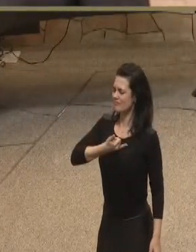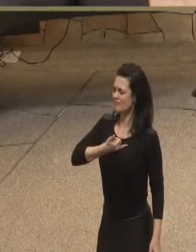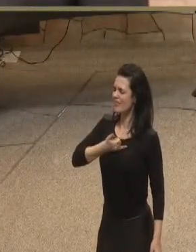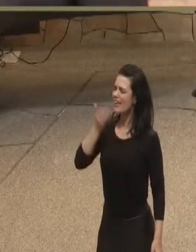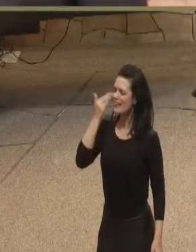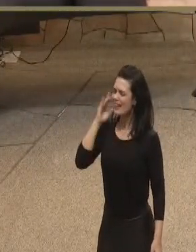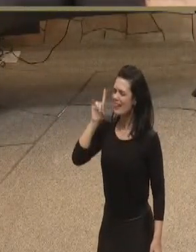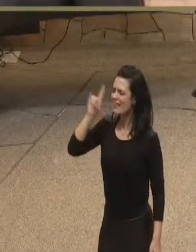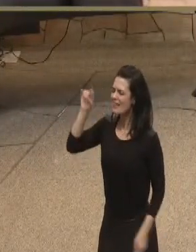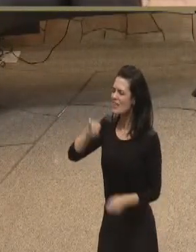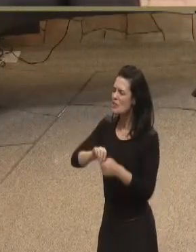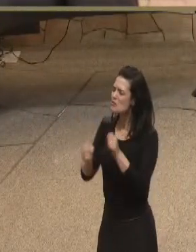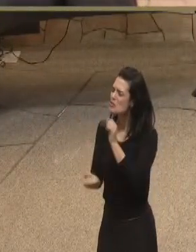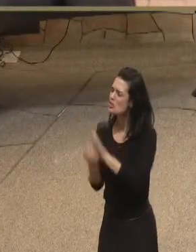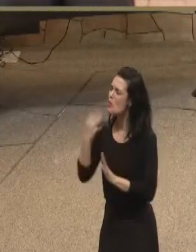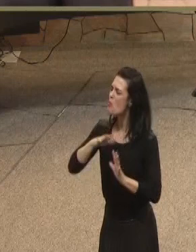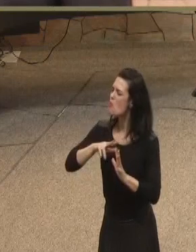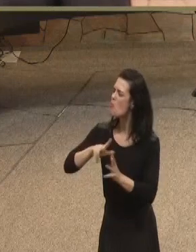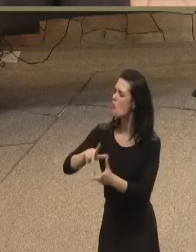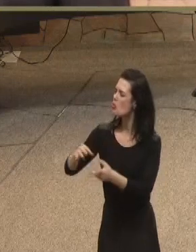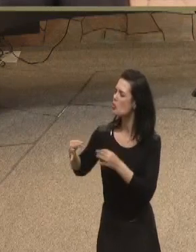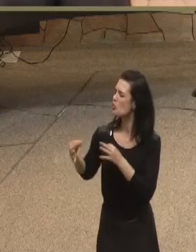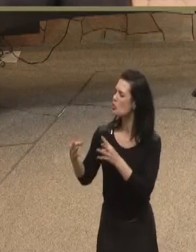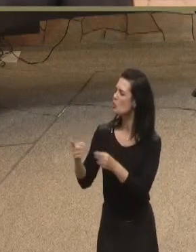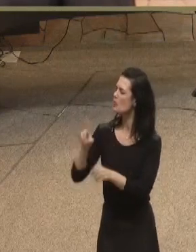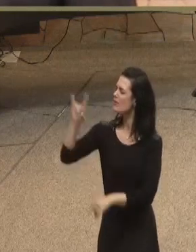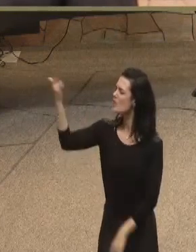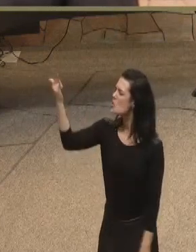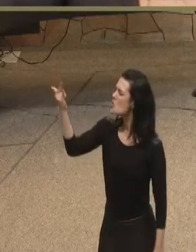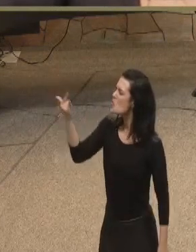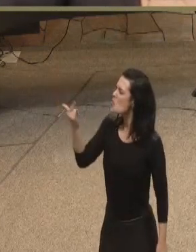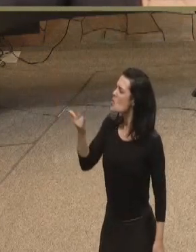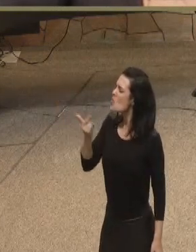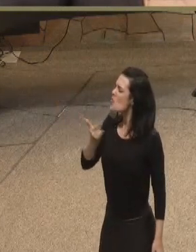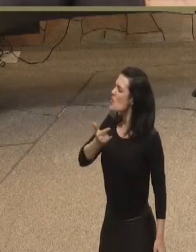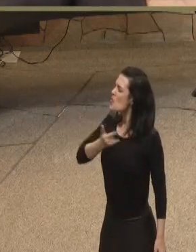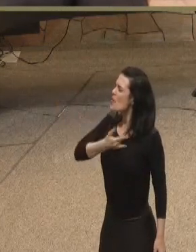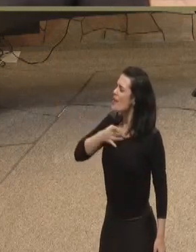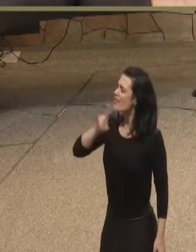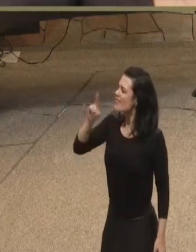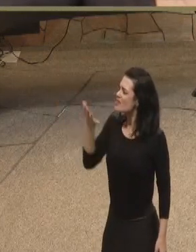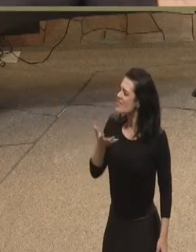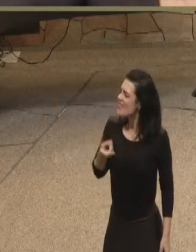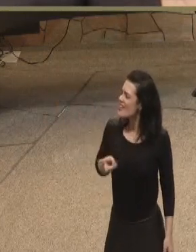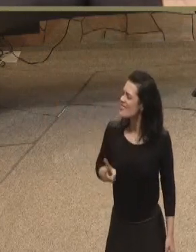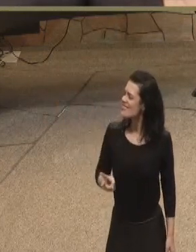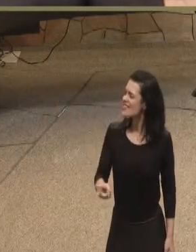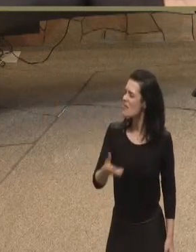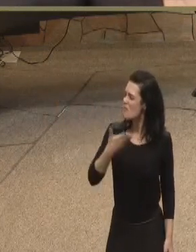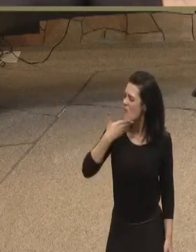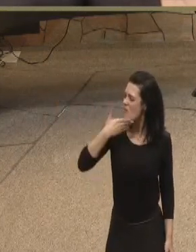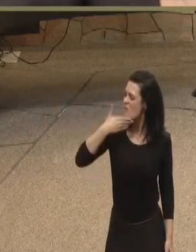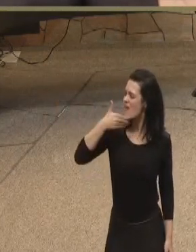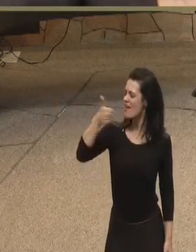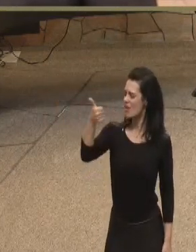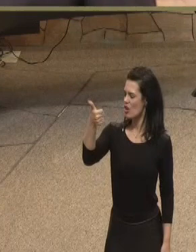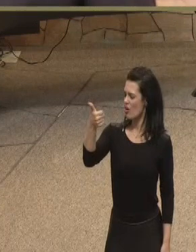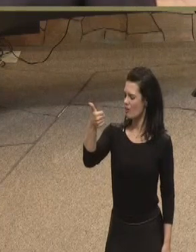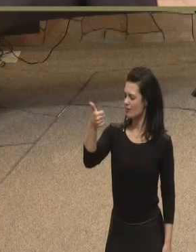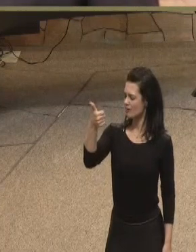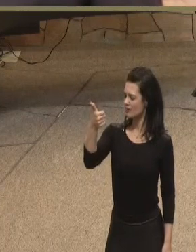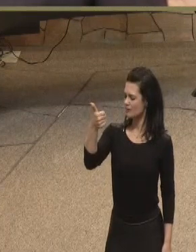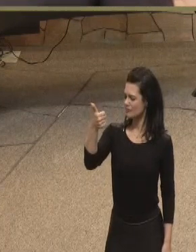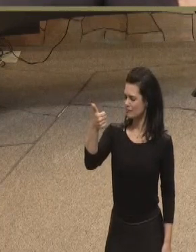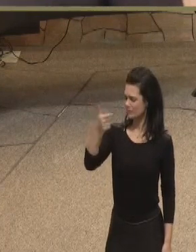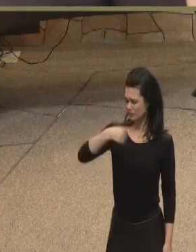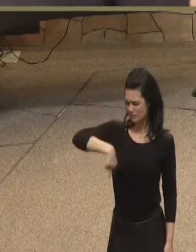todas as coisas, de que tu nos amas e que o Senhor quer sempre o melhor, não só para essa